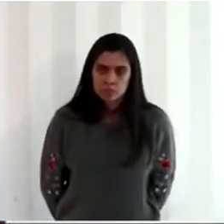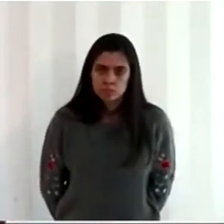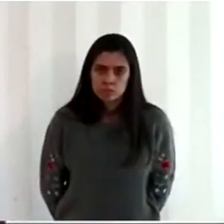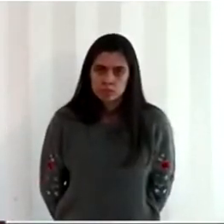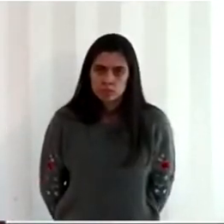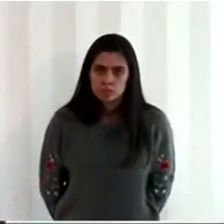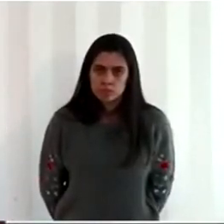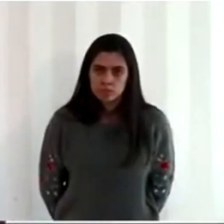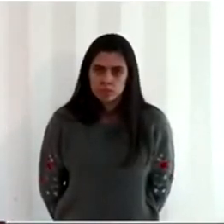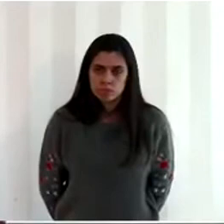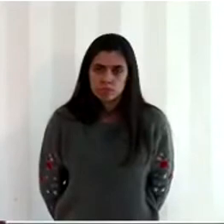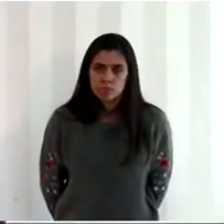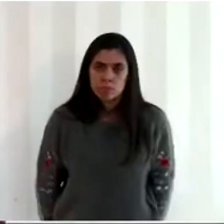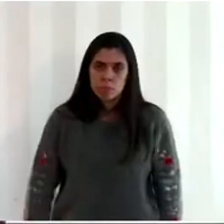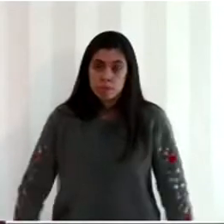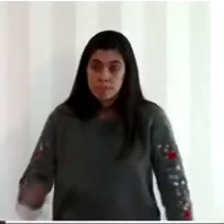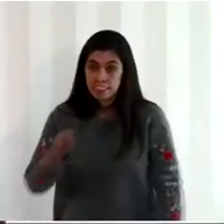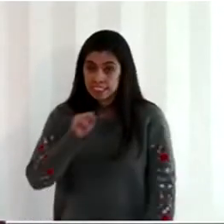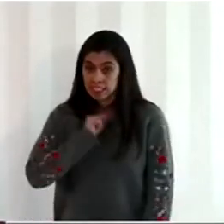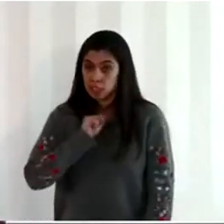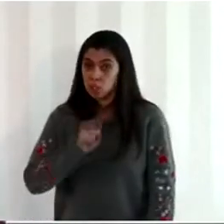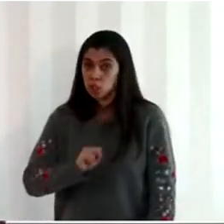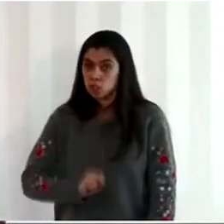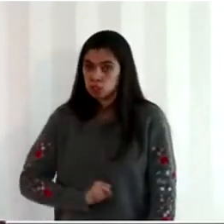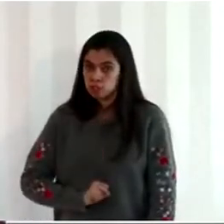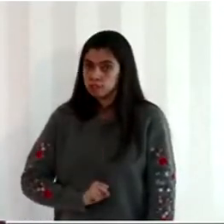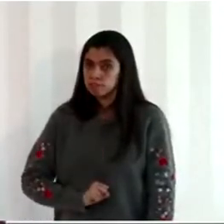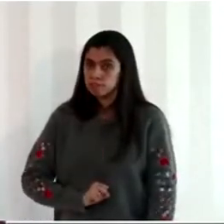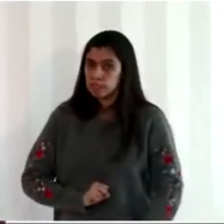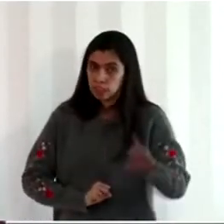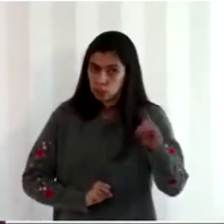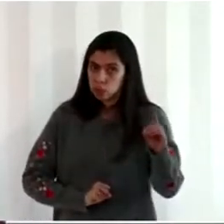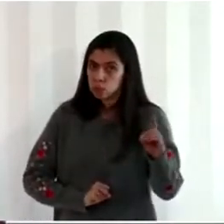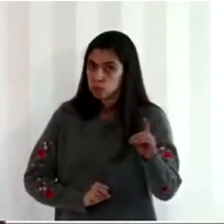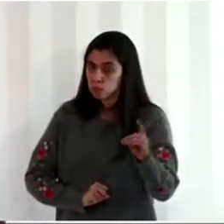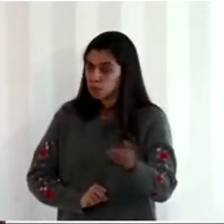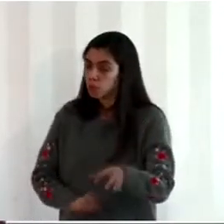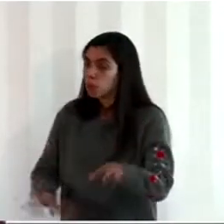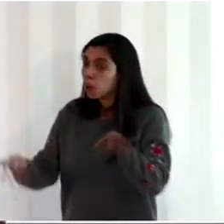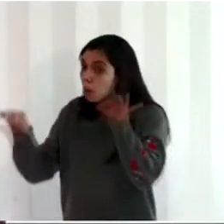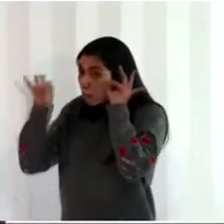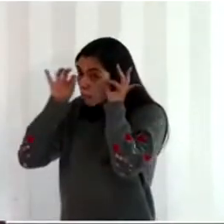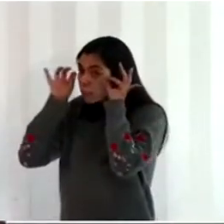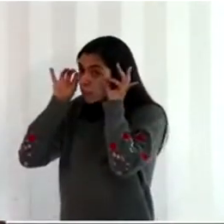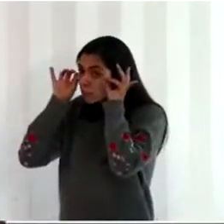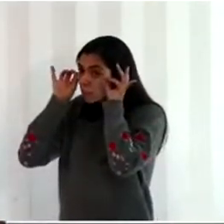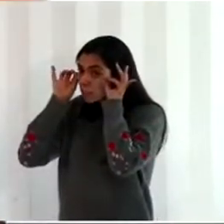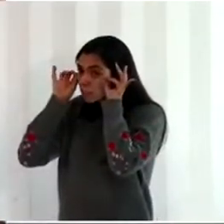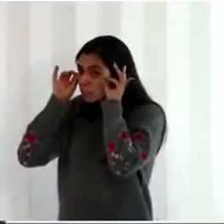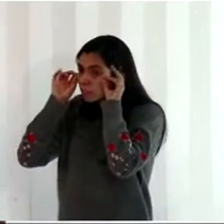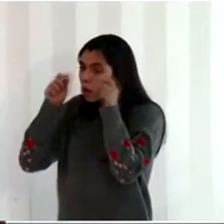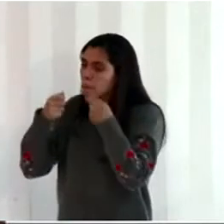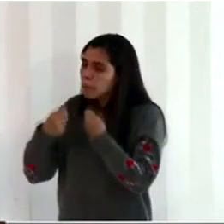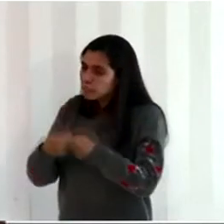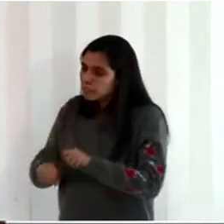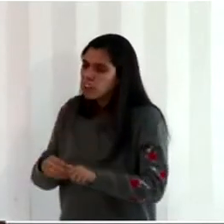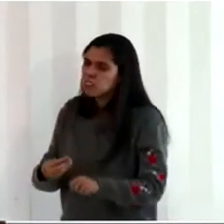durante o ofício que eles desempenham, mas a vida deles. Do contrário, tudo que eles tocarem ficará impuro, ficará